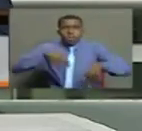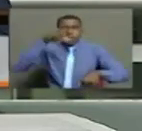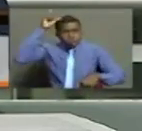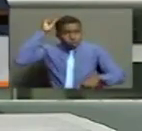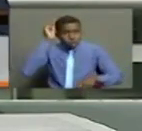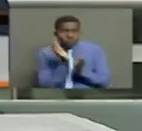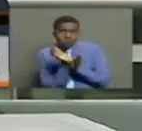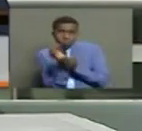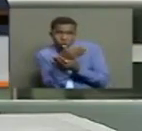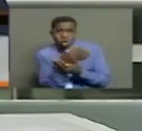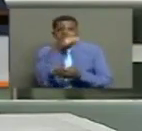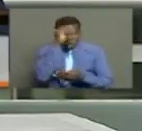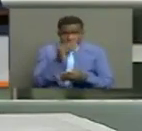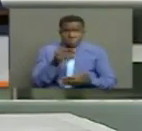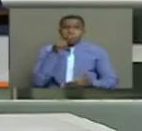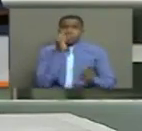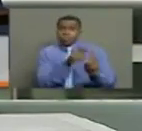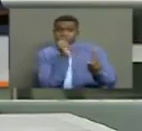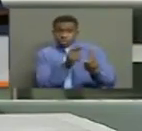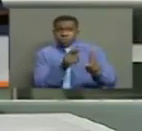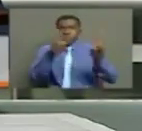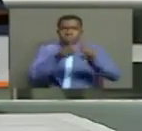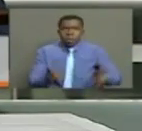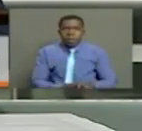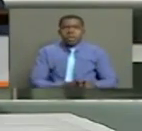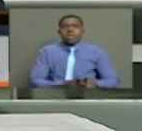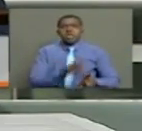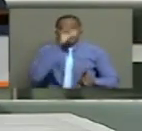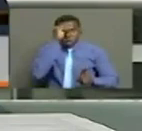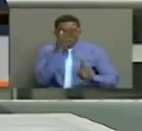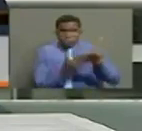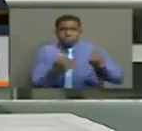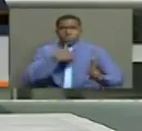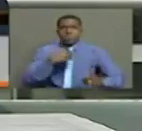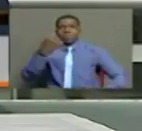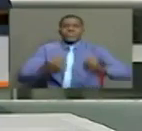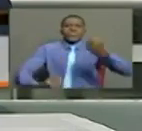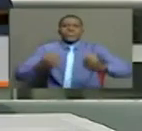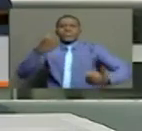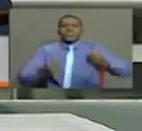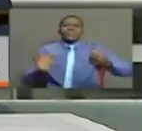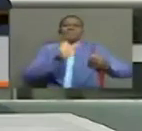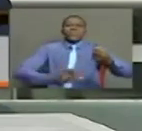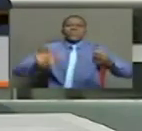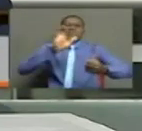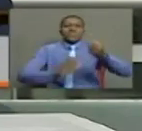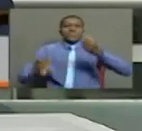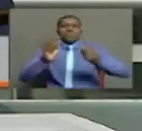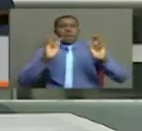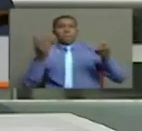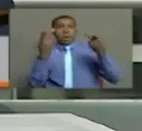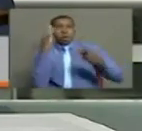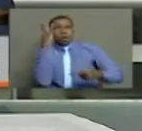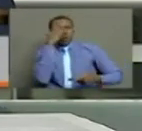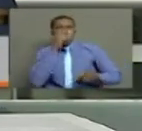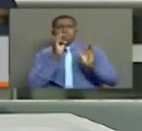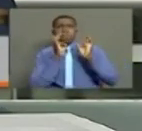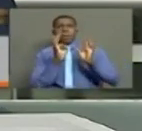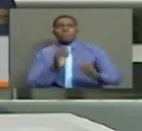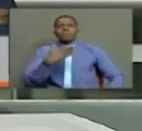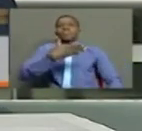o maior no Zap era também proprietário de 15 viaturas de toque Gama